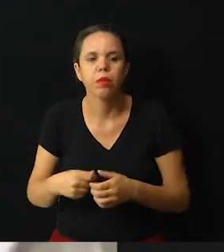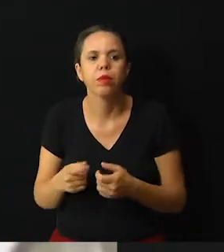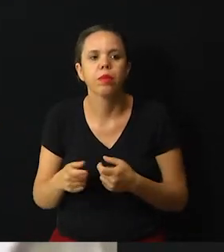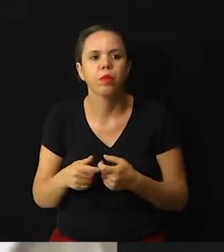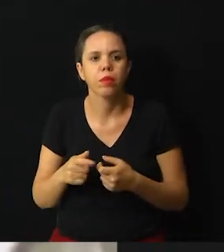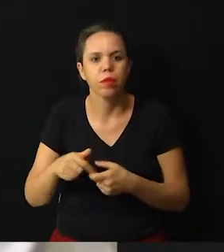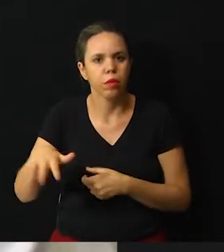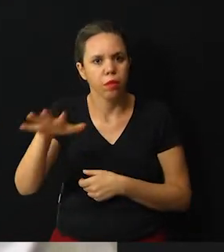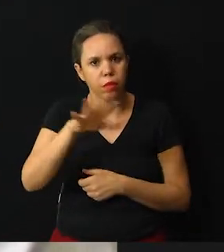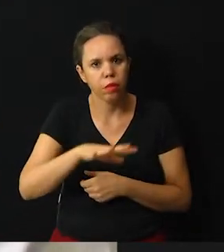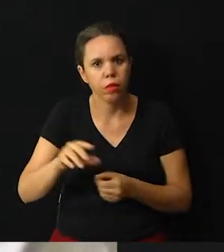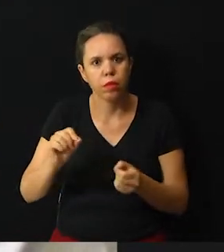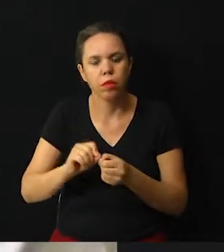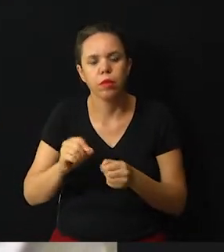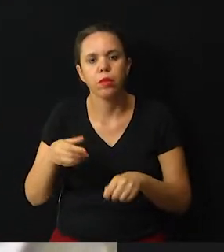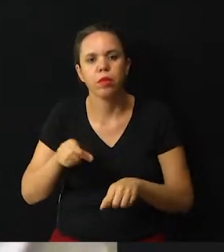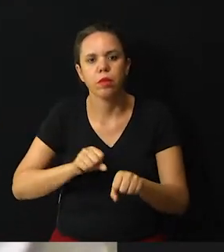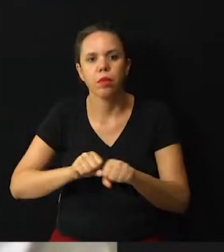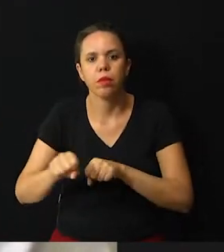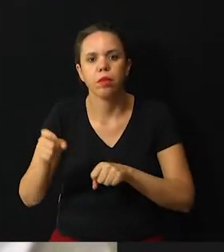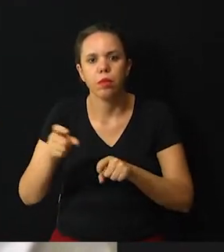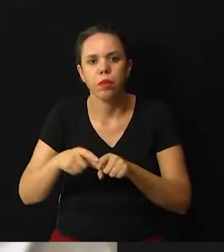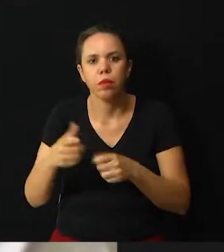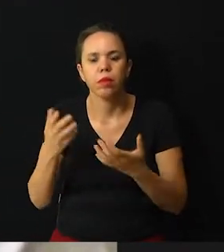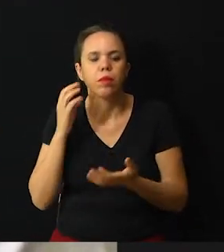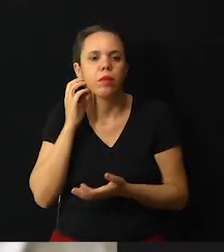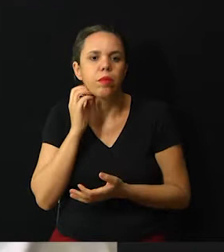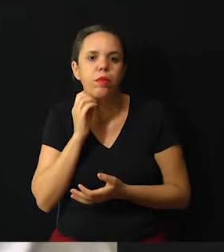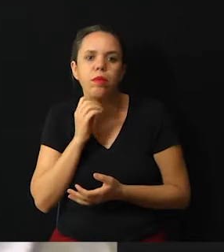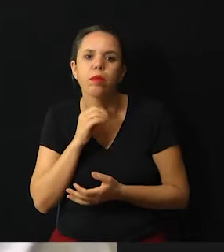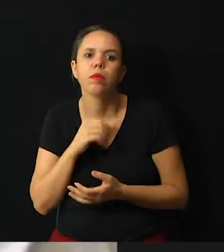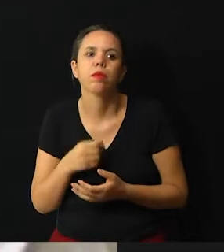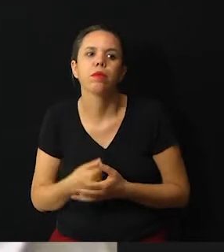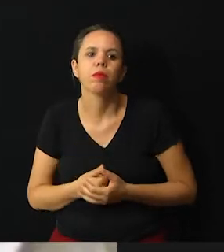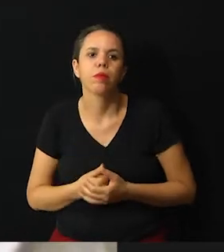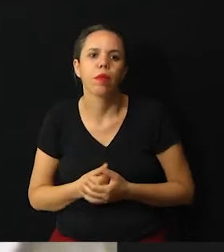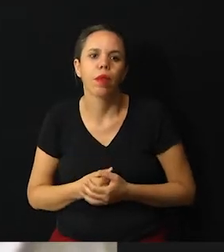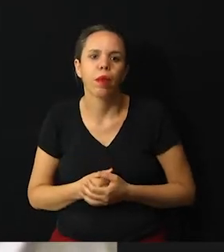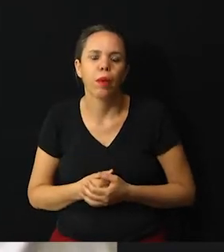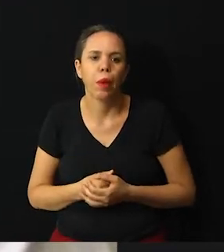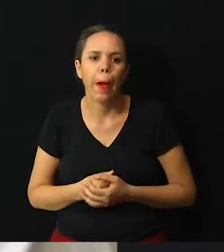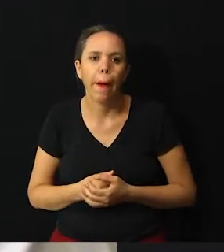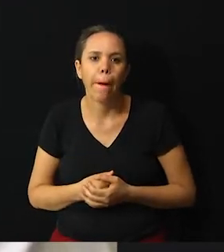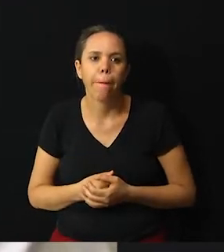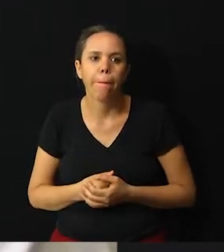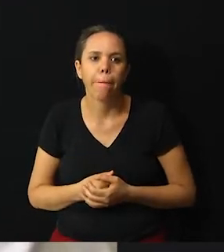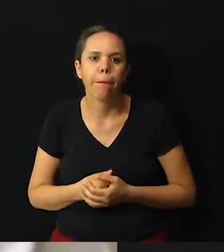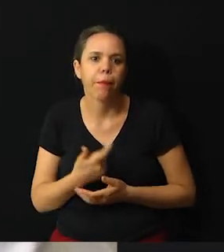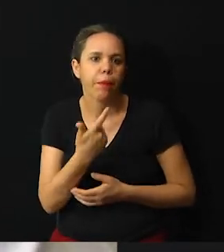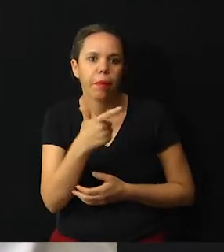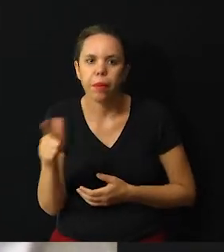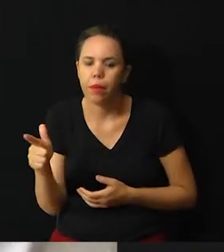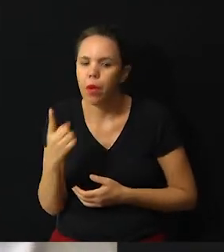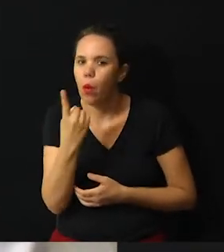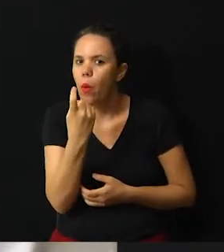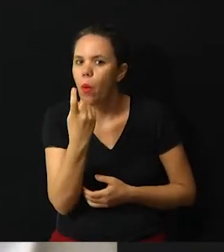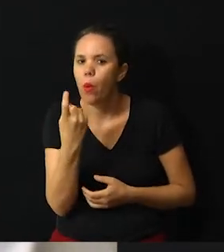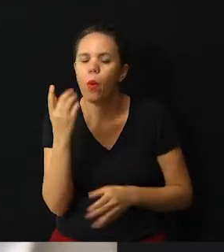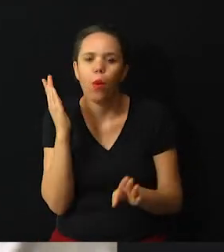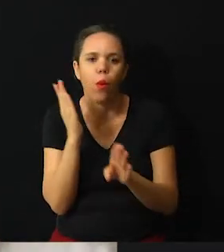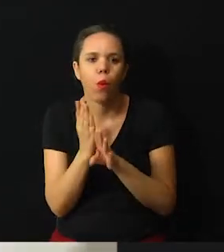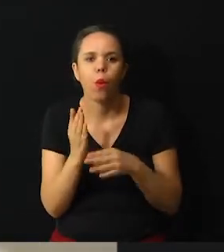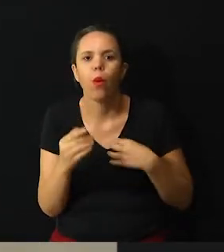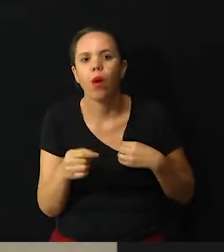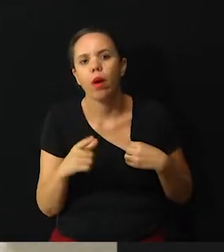né? Médico em geral, né? Ele passa pela formação médica, né? Ele passa pela cadeira de hematologia, isso, porque não existe um exame que